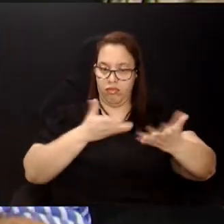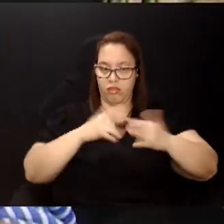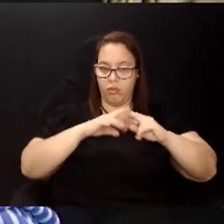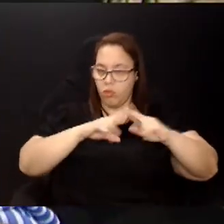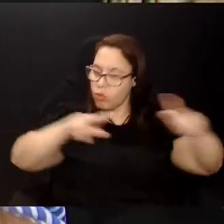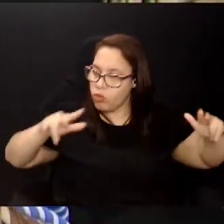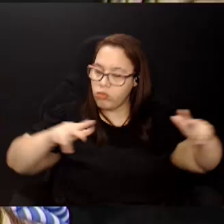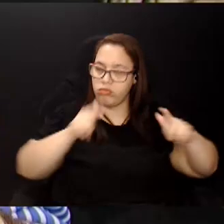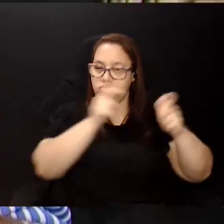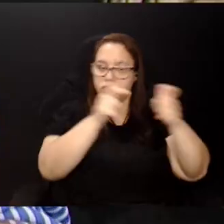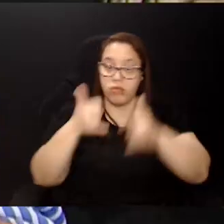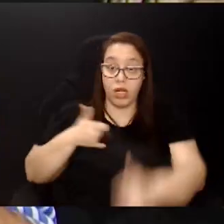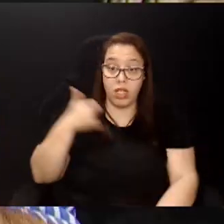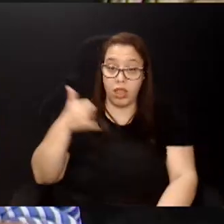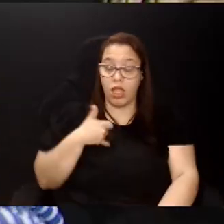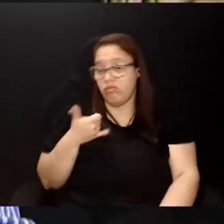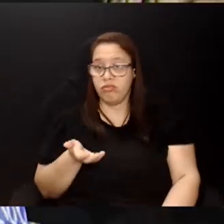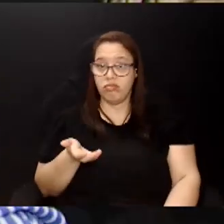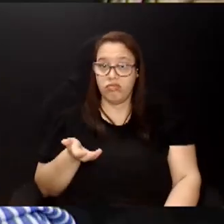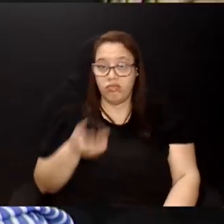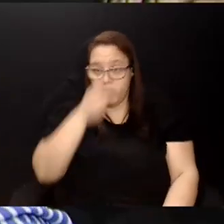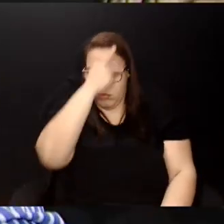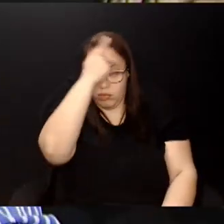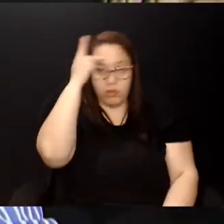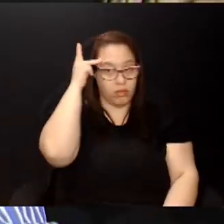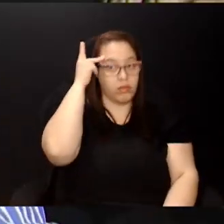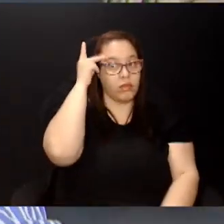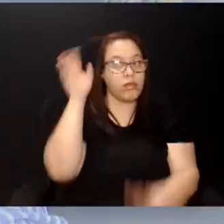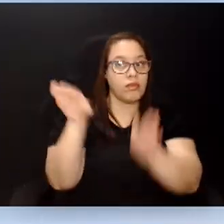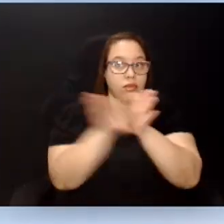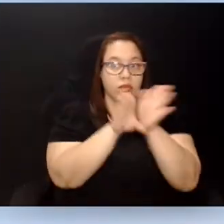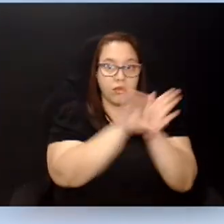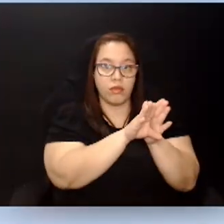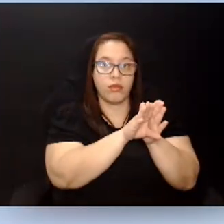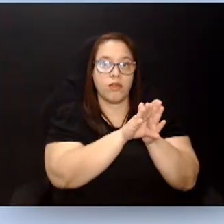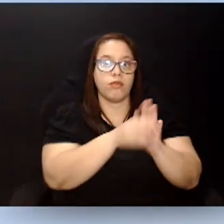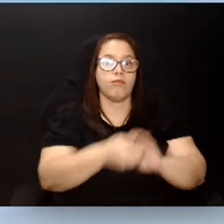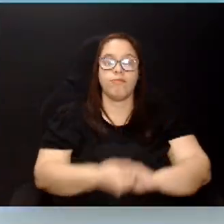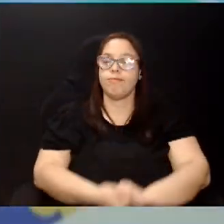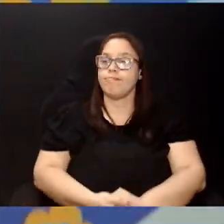faixa etária e por cada pessoa que chega à obra.